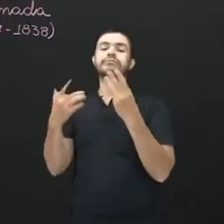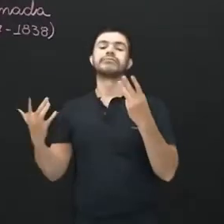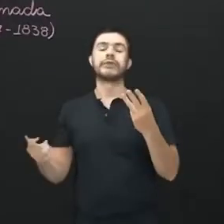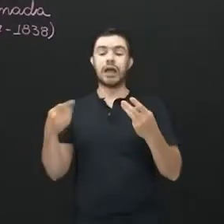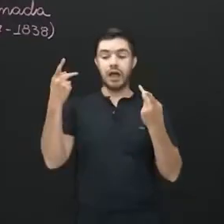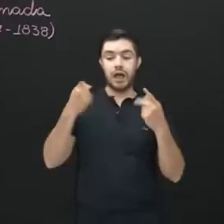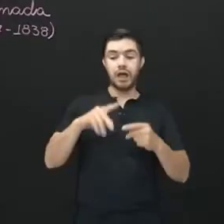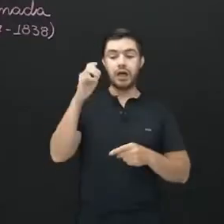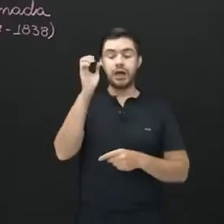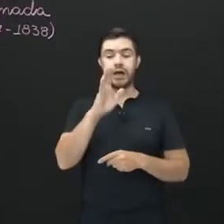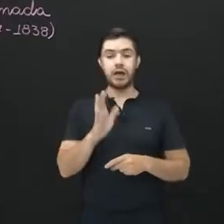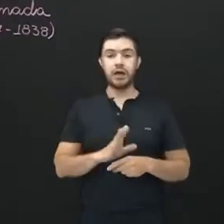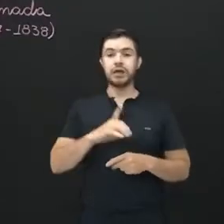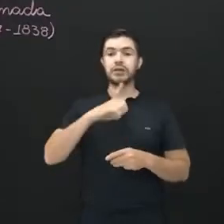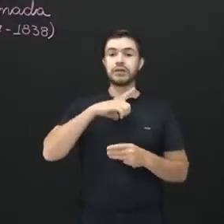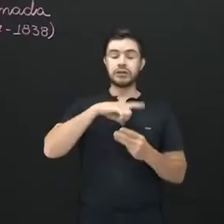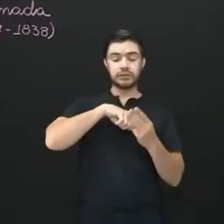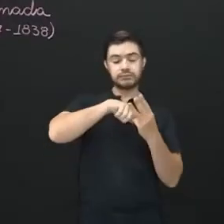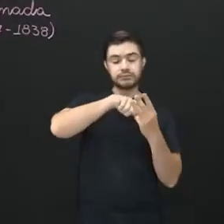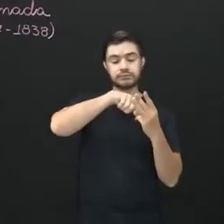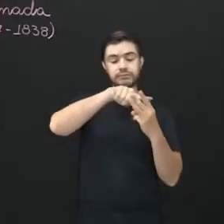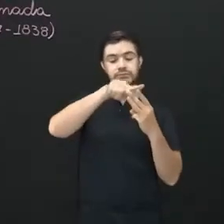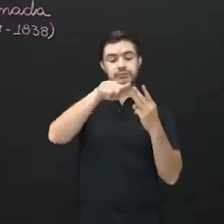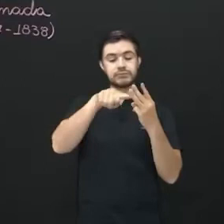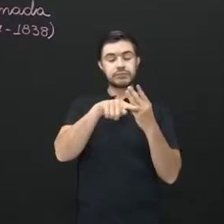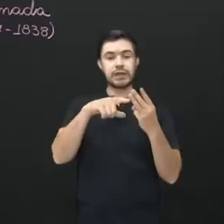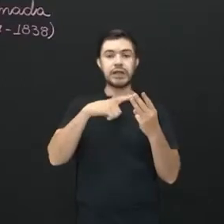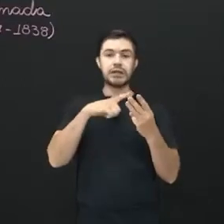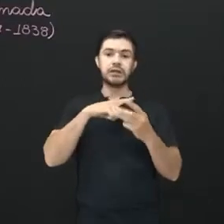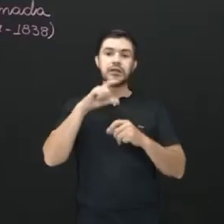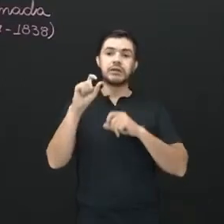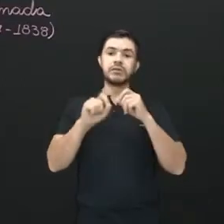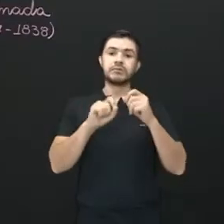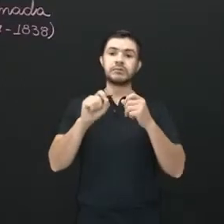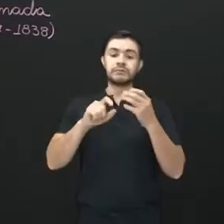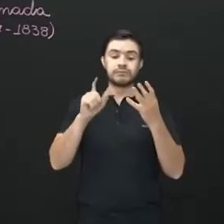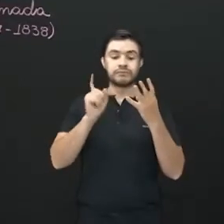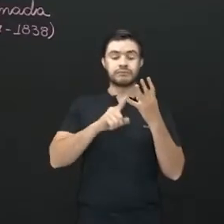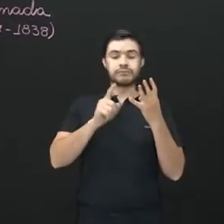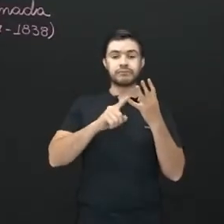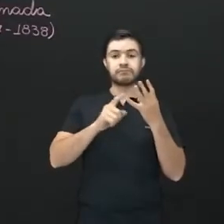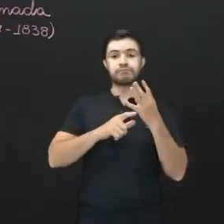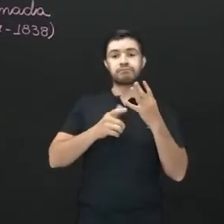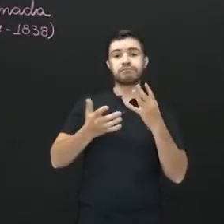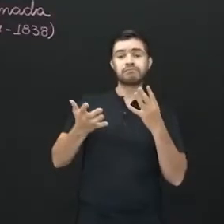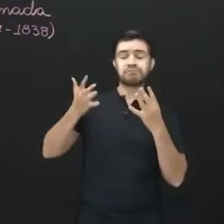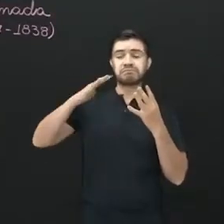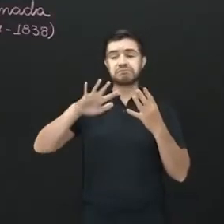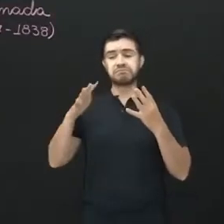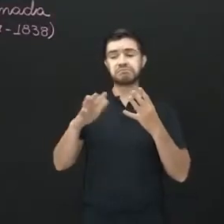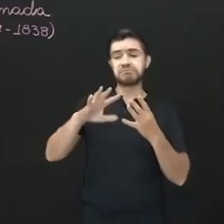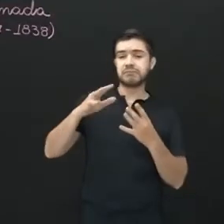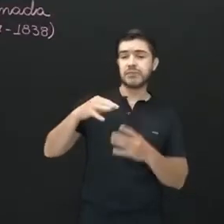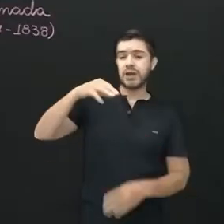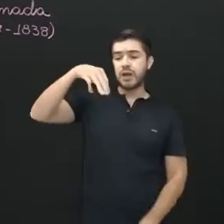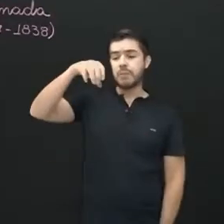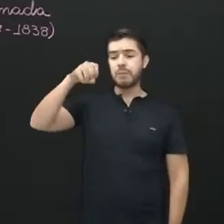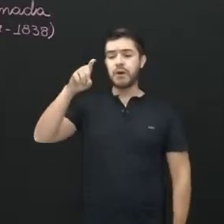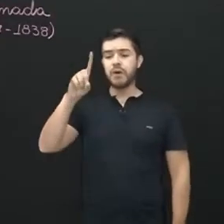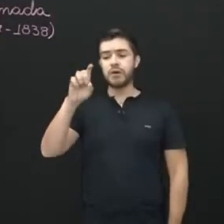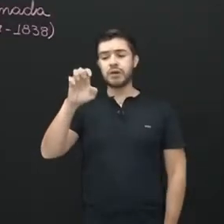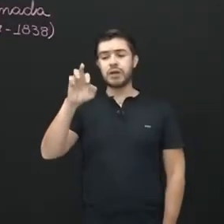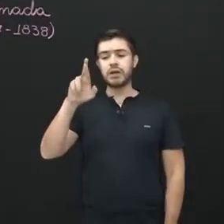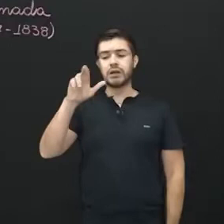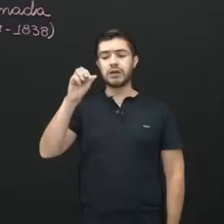Brasil, além desses 3 poderes, existia o poder moderador, que era um 4º poder. Além desses 3 que eu falei